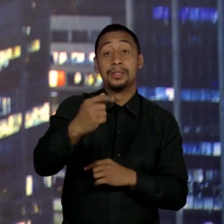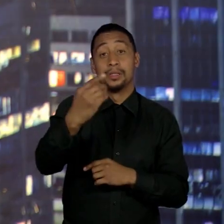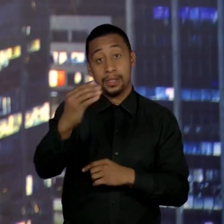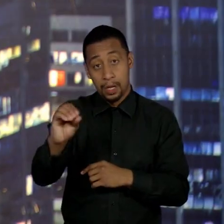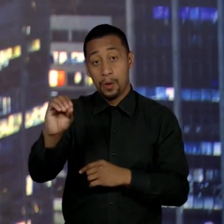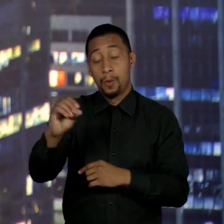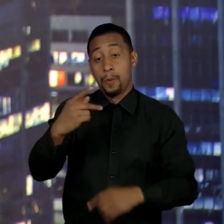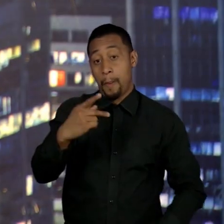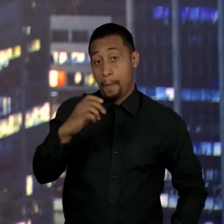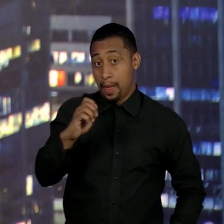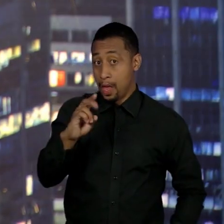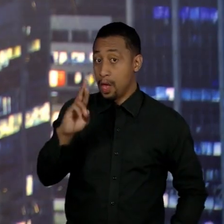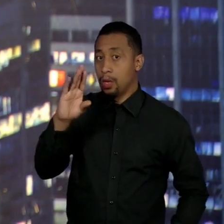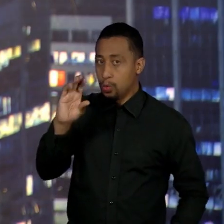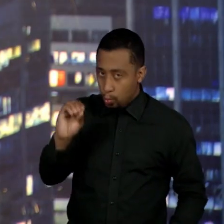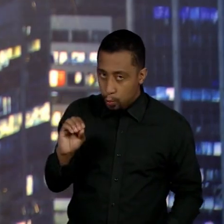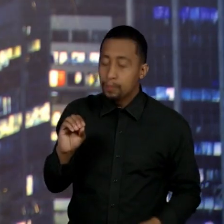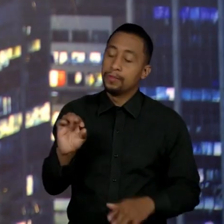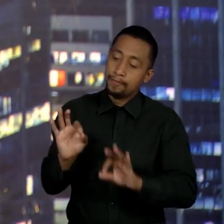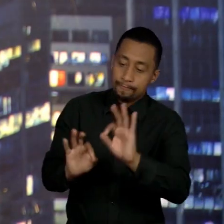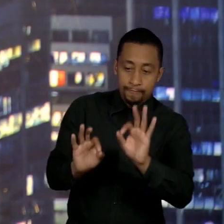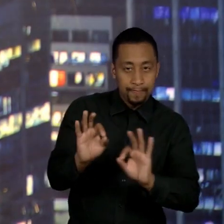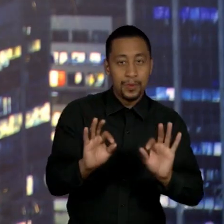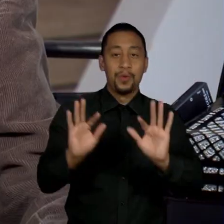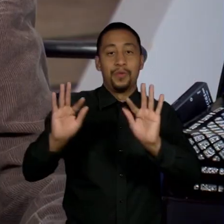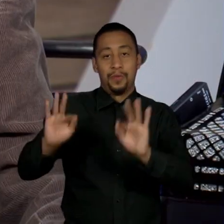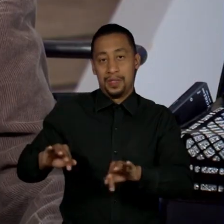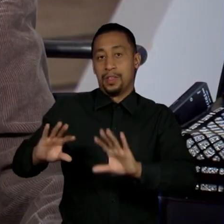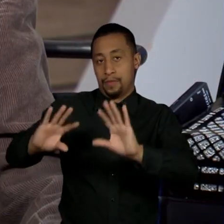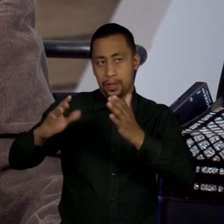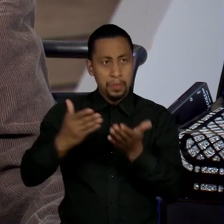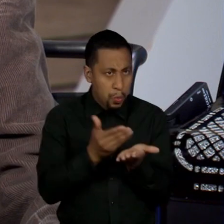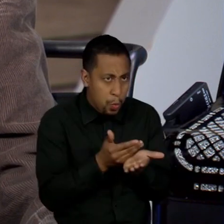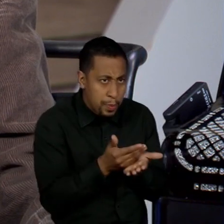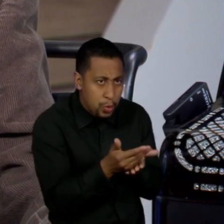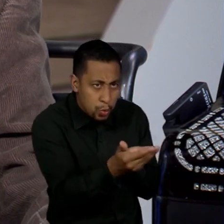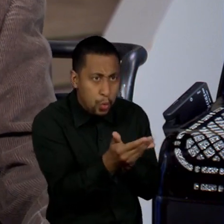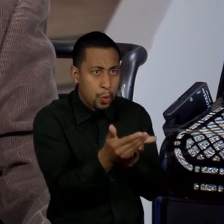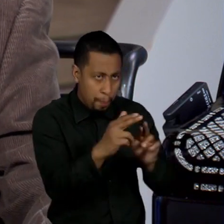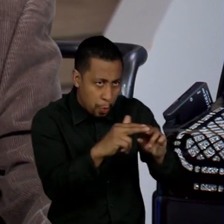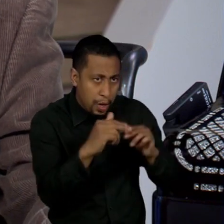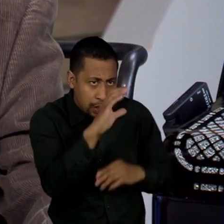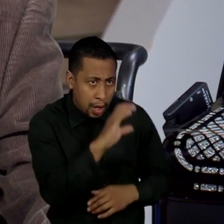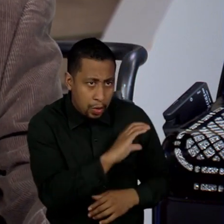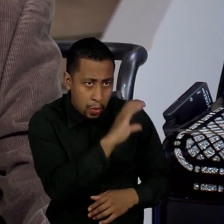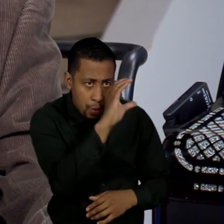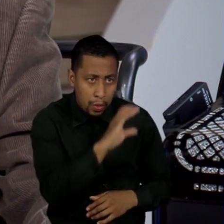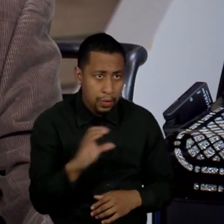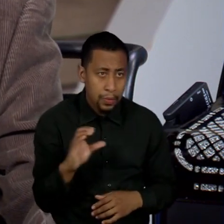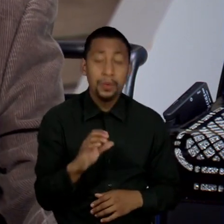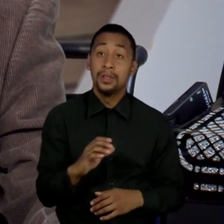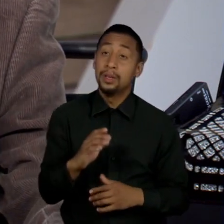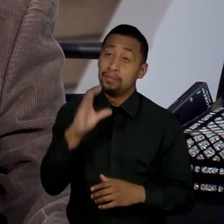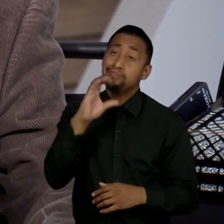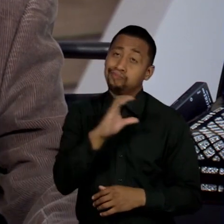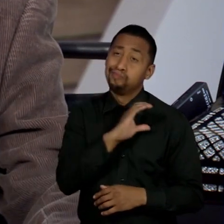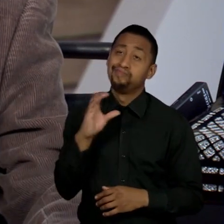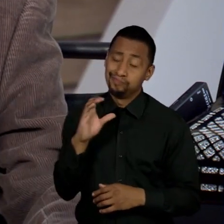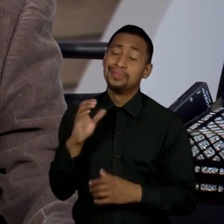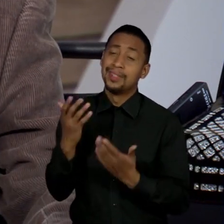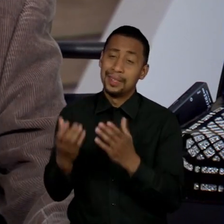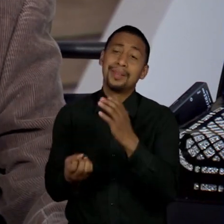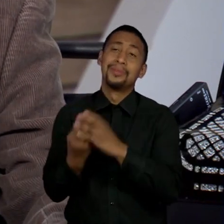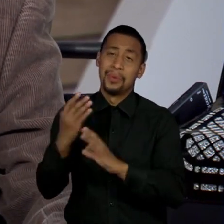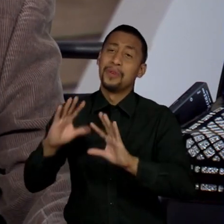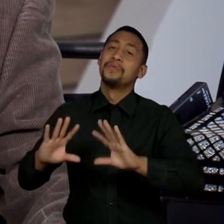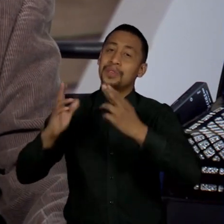nasce, então, com essa ligação com o catolicismo, professor? Nasce a ligação com o catolicismo e nasce com a ligação tradicional vinda